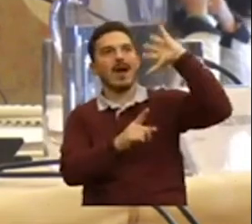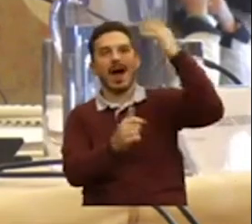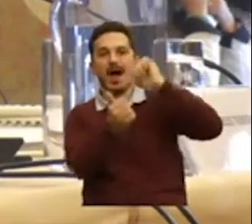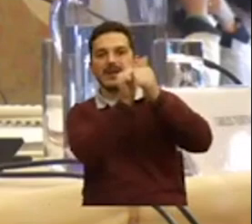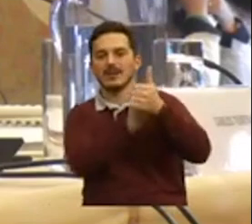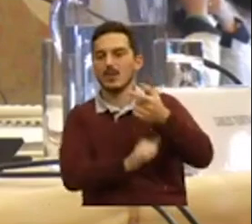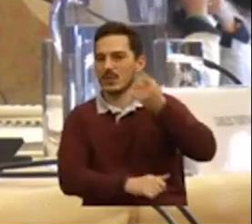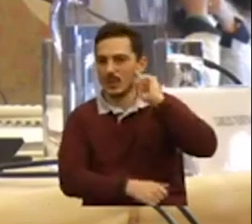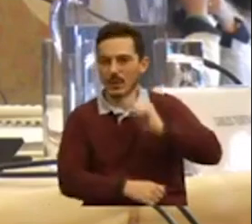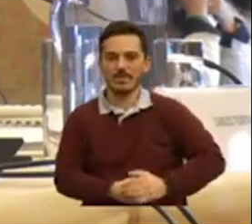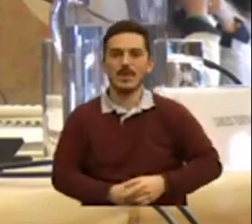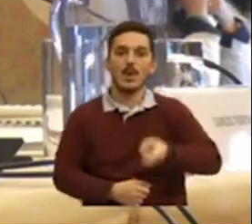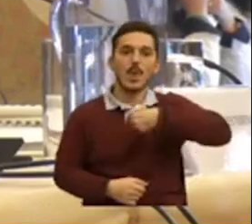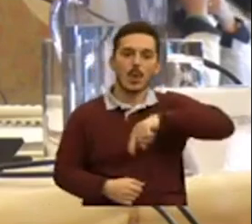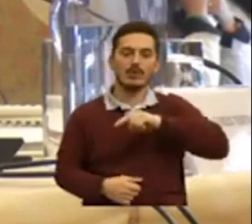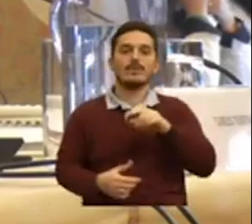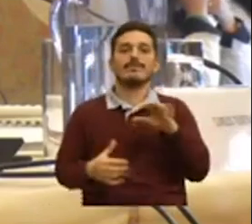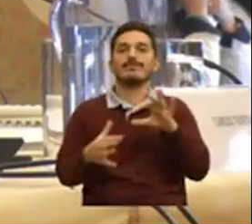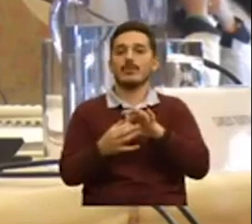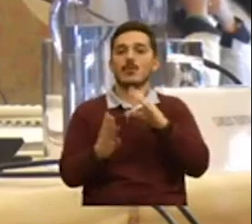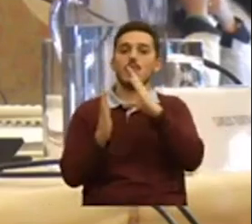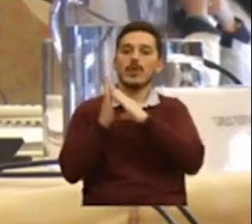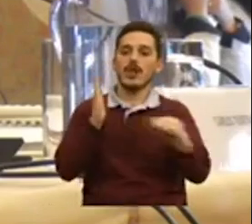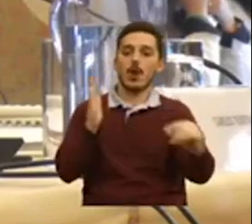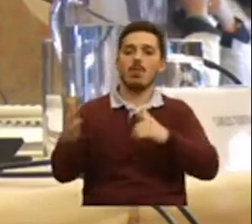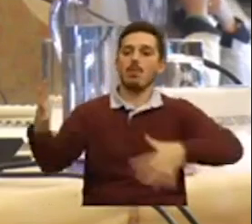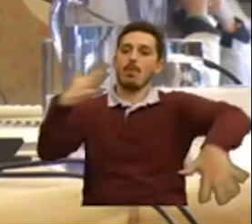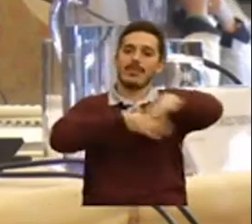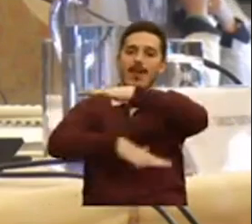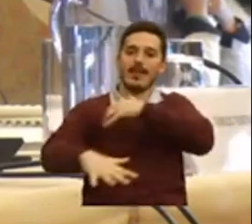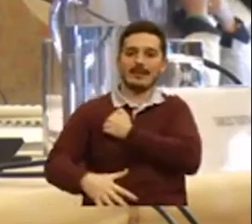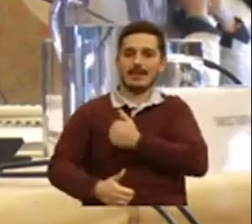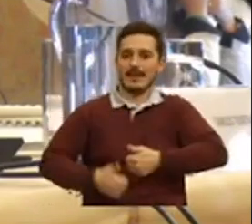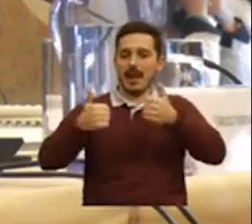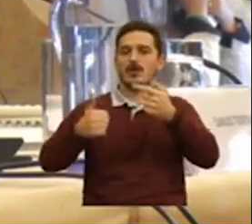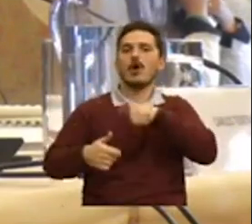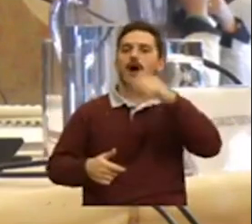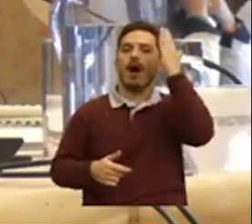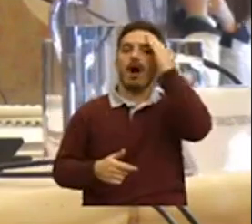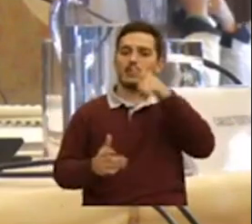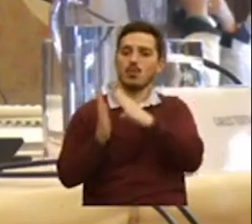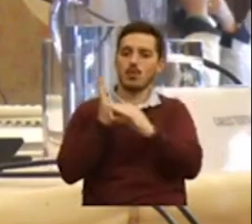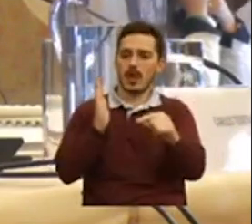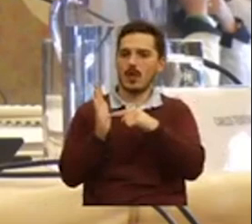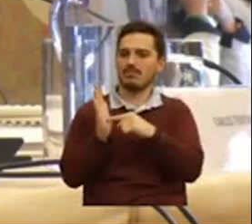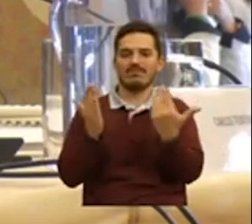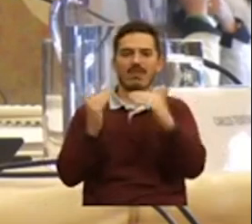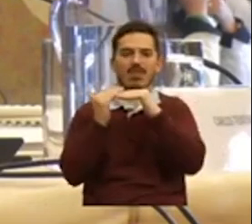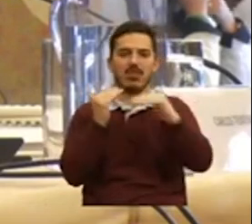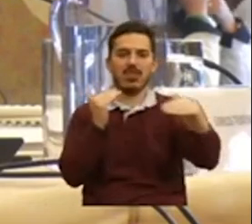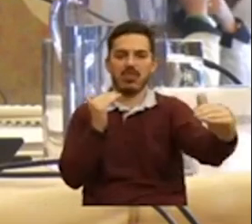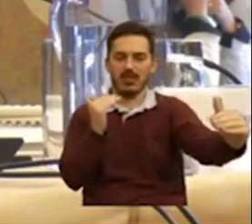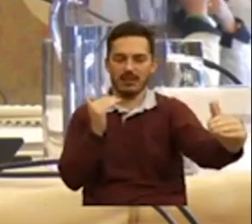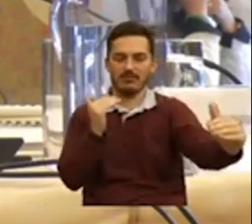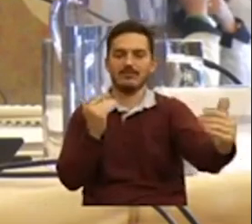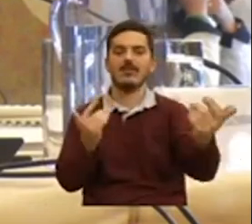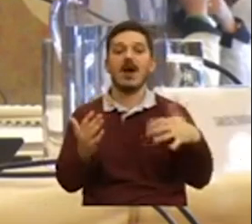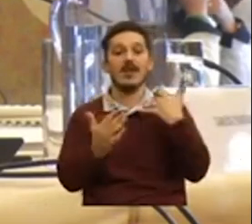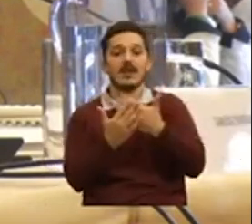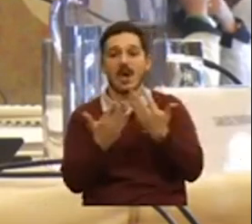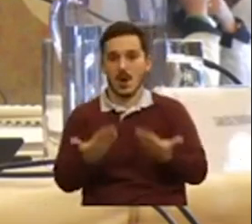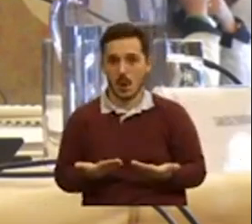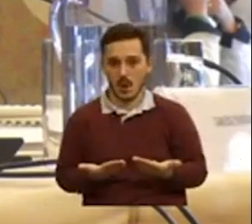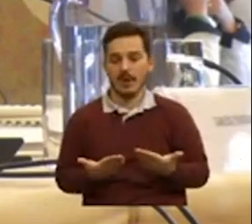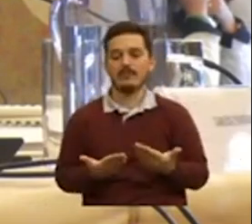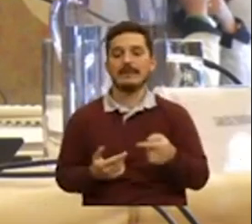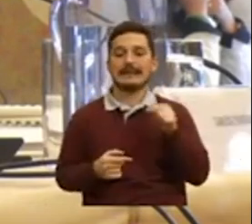climáticas. Nós, em relação ao modelo de mobilidade da cidade, nós consideramos que este modelo está estagnado. Até ao